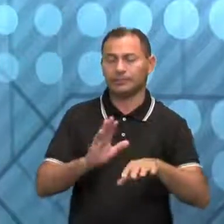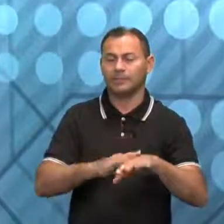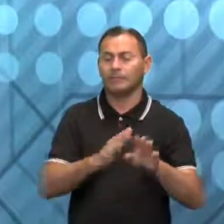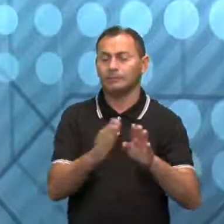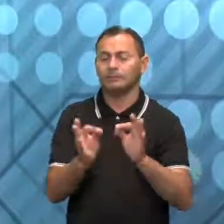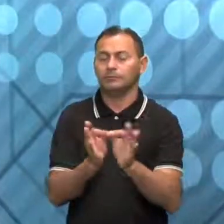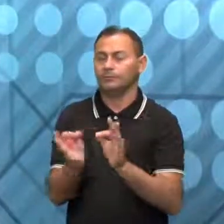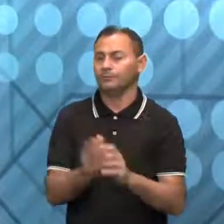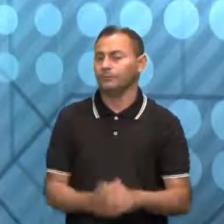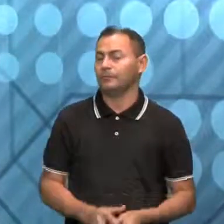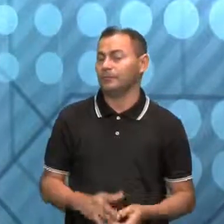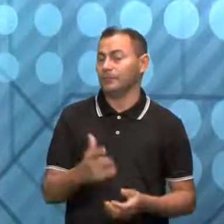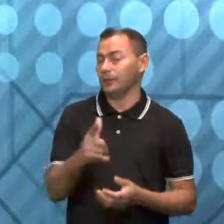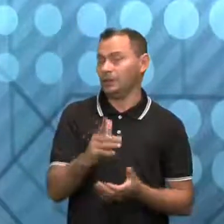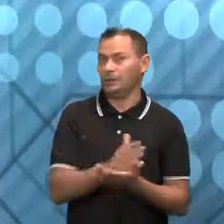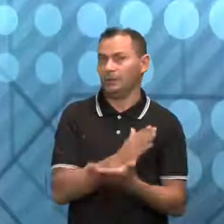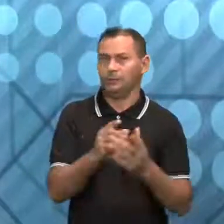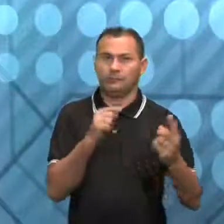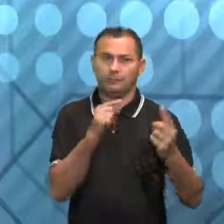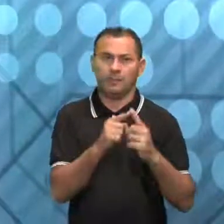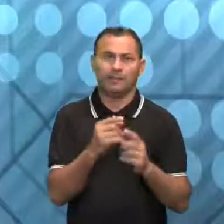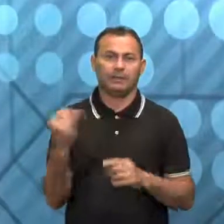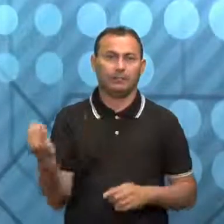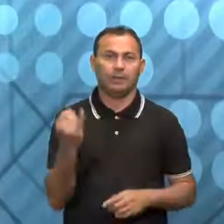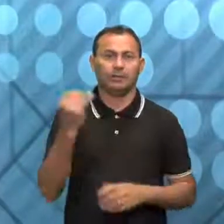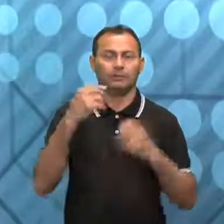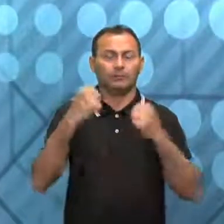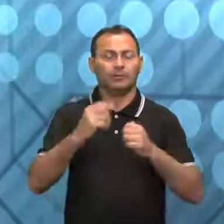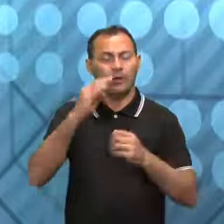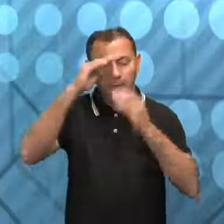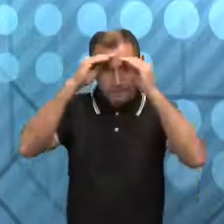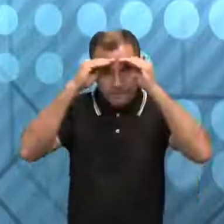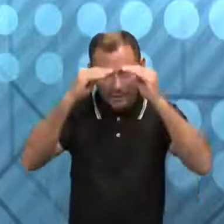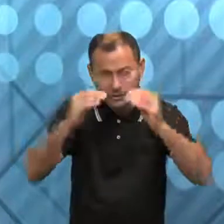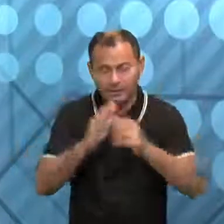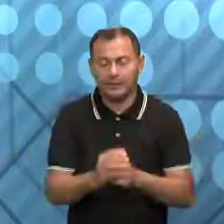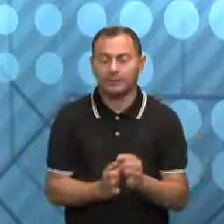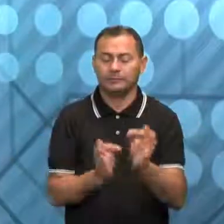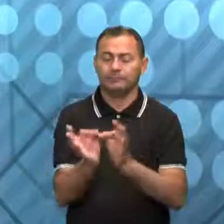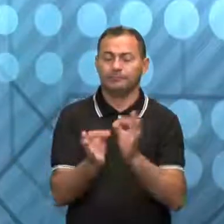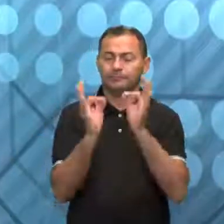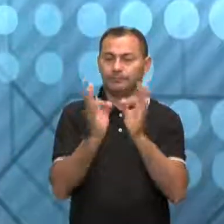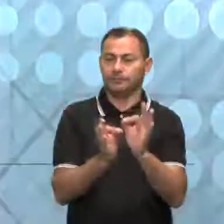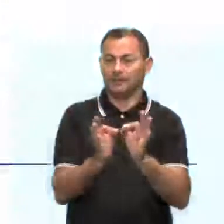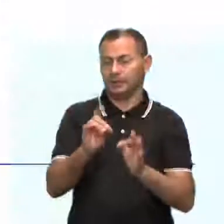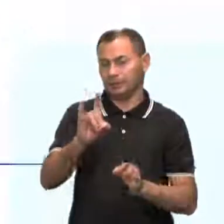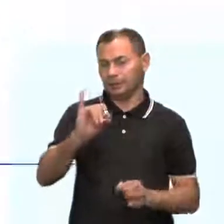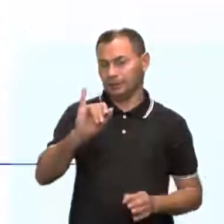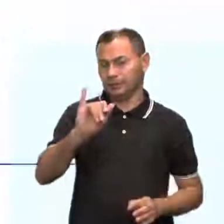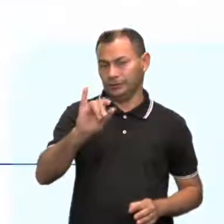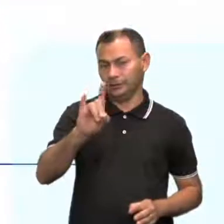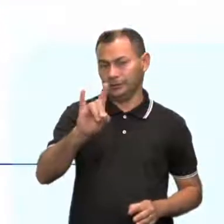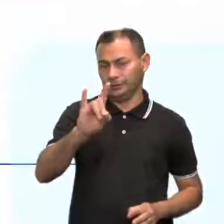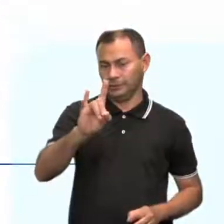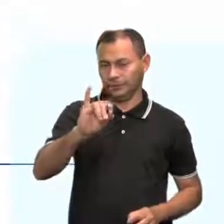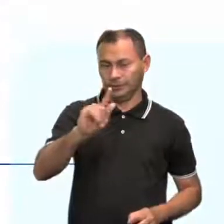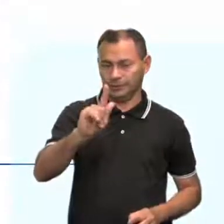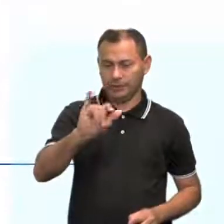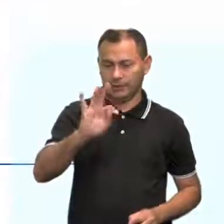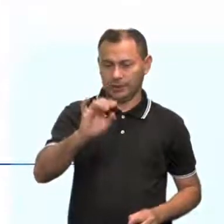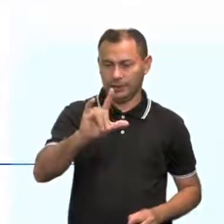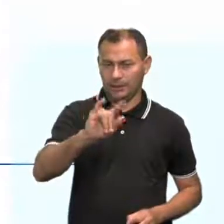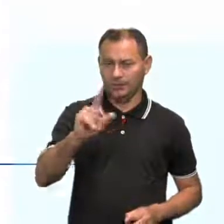sinal? Não, existem alguns critérios básicos que a gente precisa seguir para fazer a digitalização. Observando aqui no slide, o critério